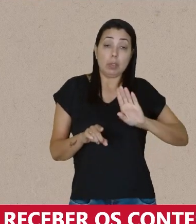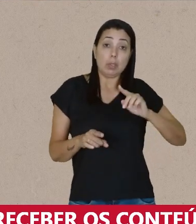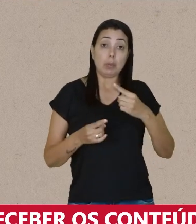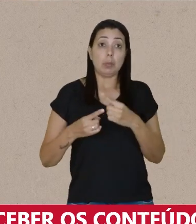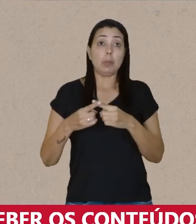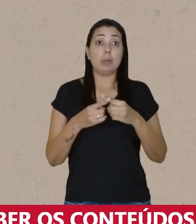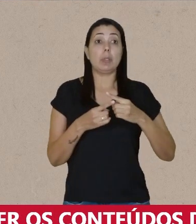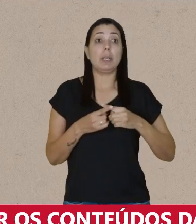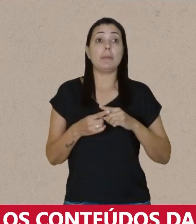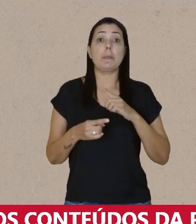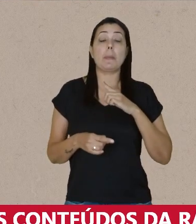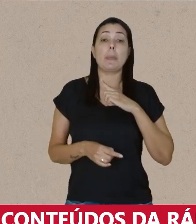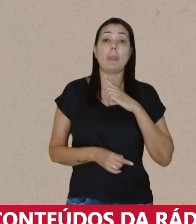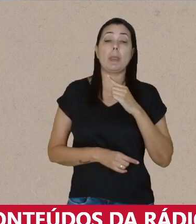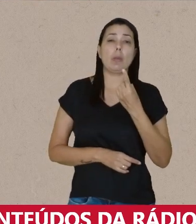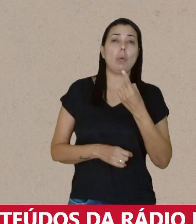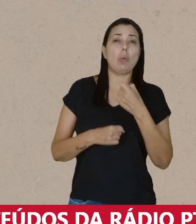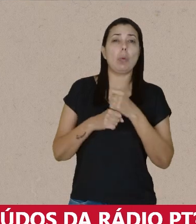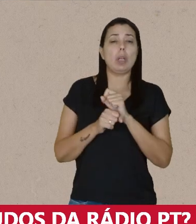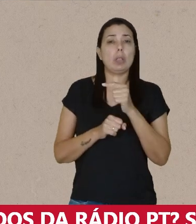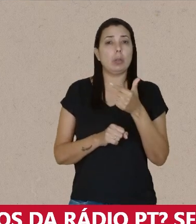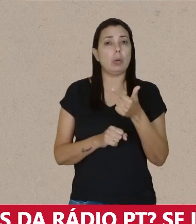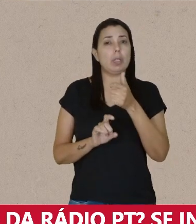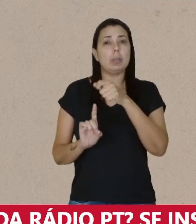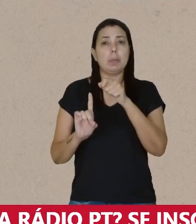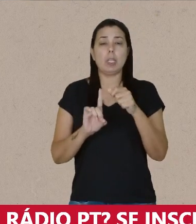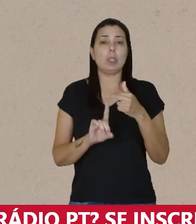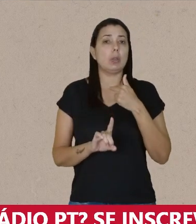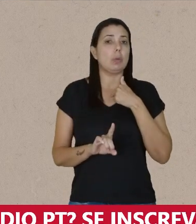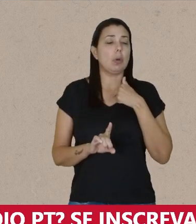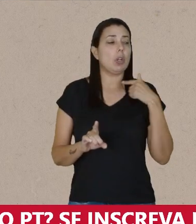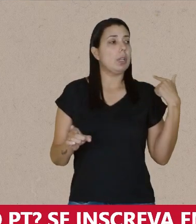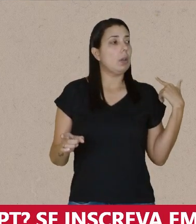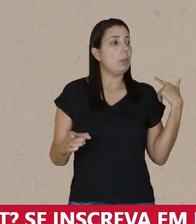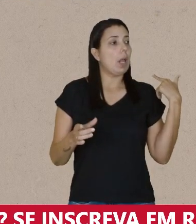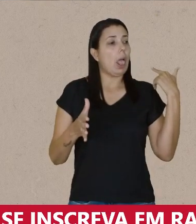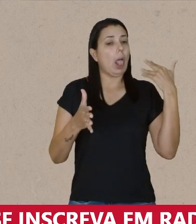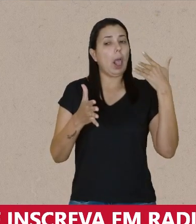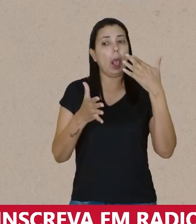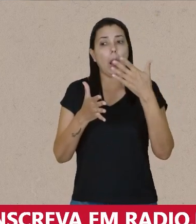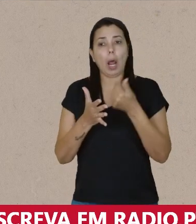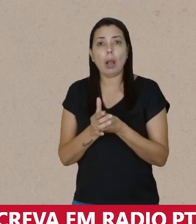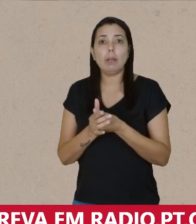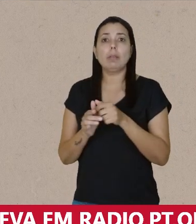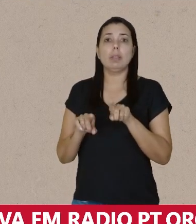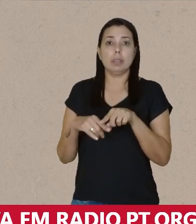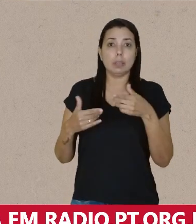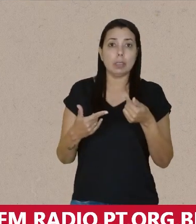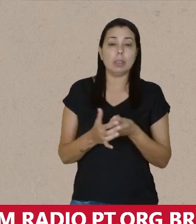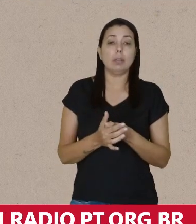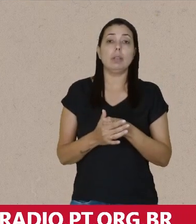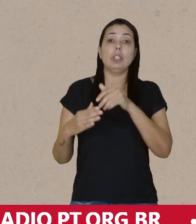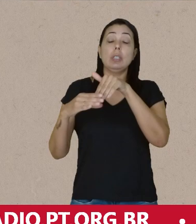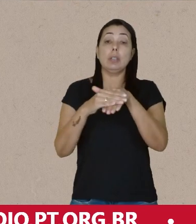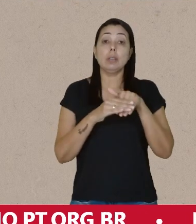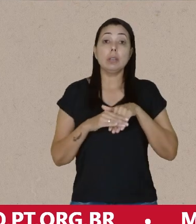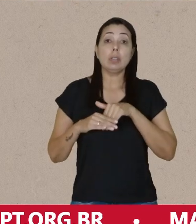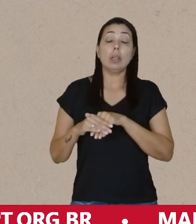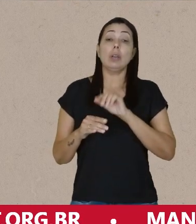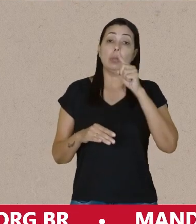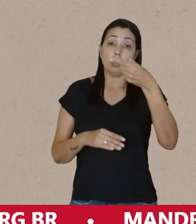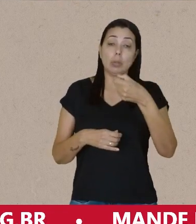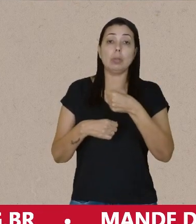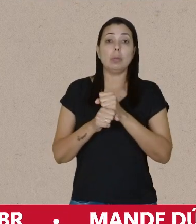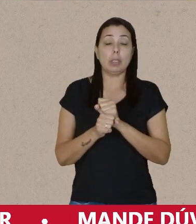temos 1 ano e 2 meses ainda, não podemos ter uma longa disputa político-eleitoral no ano que